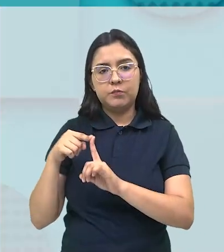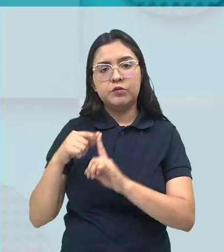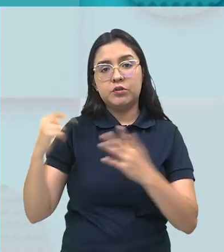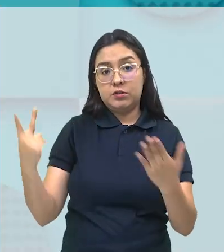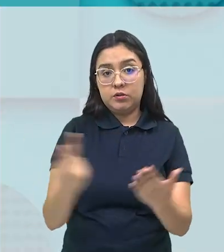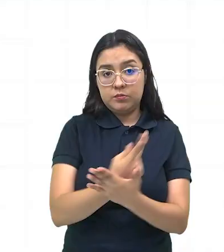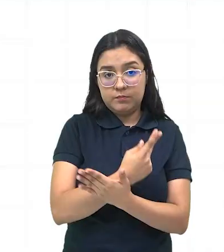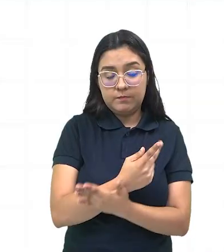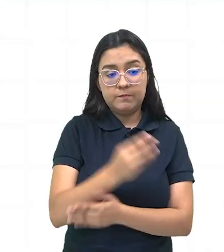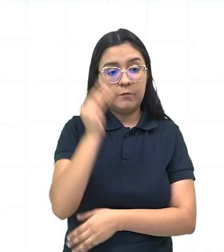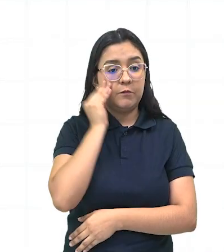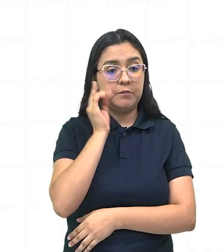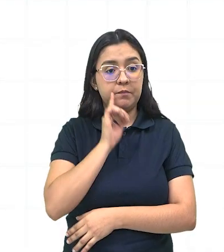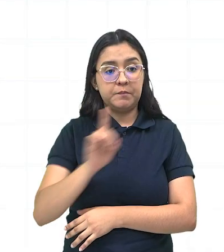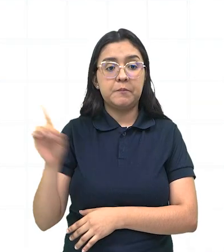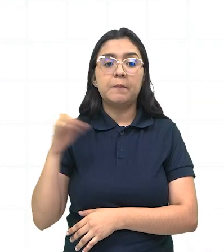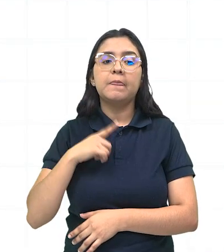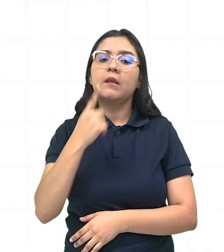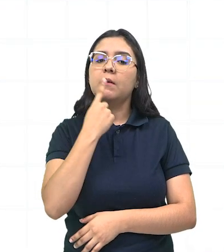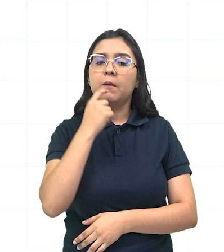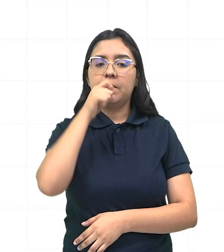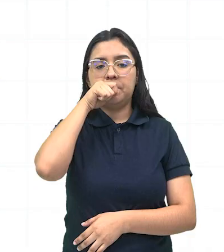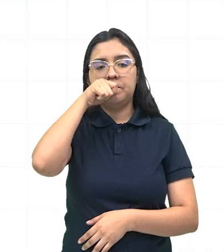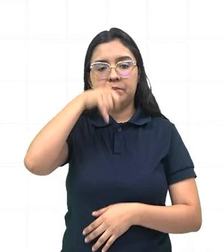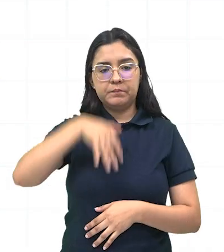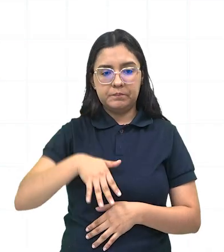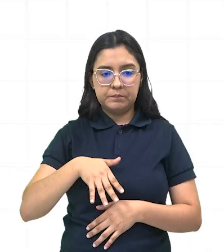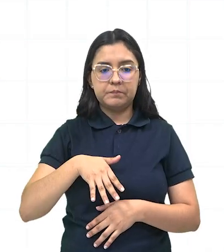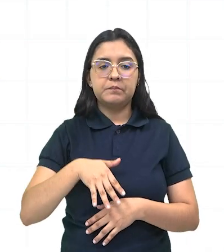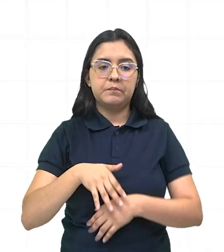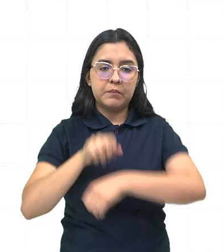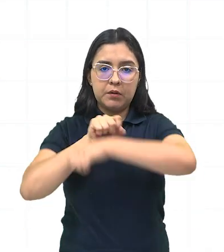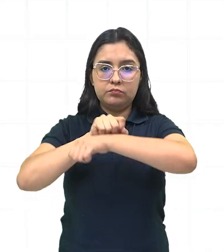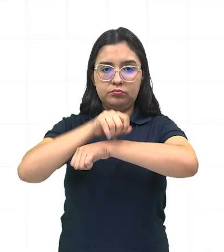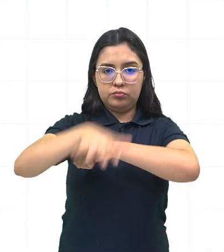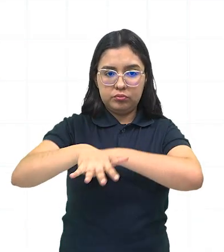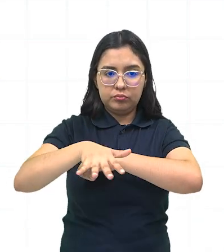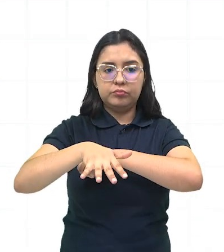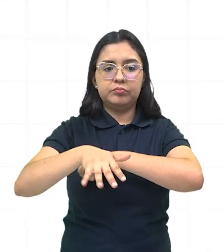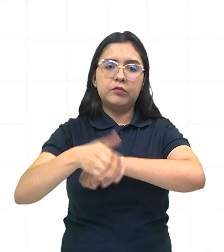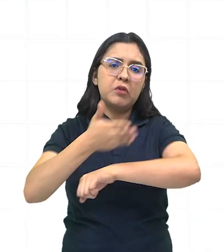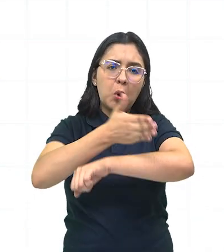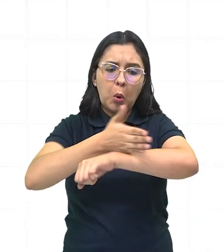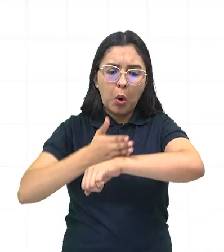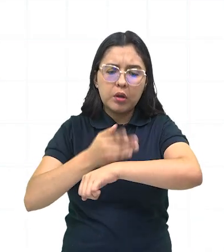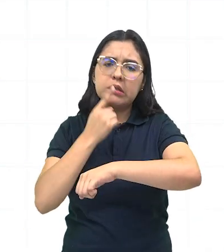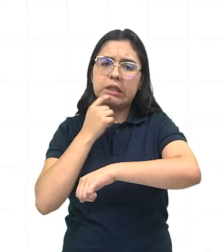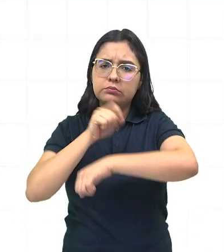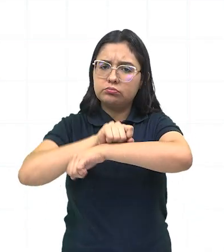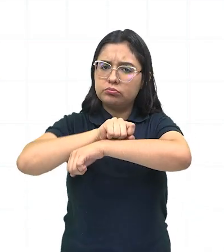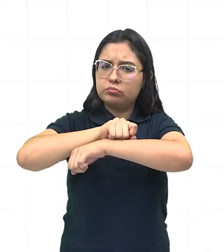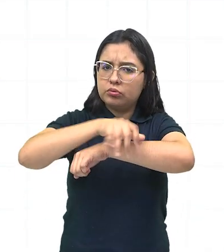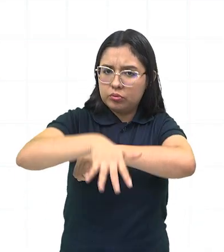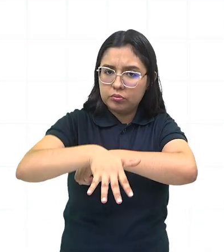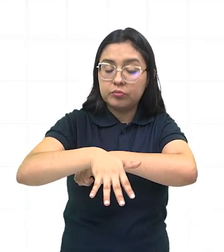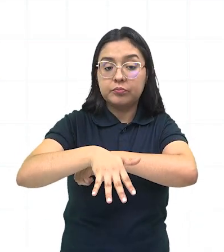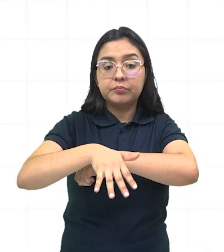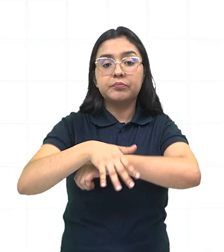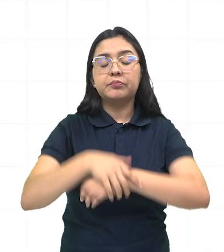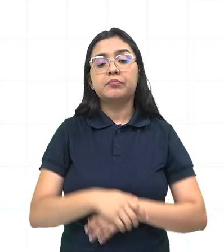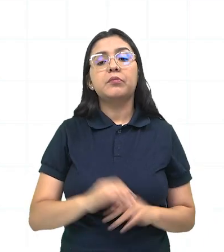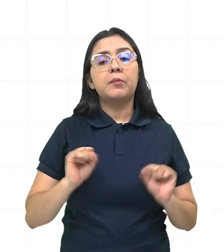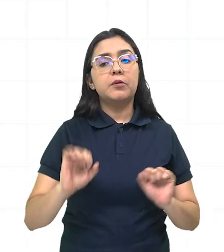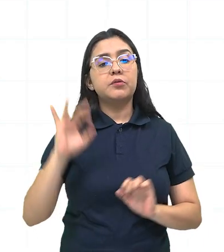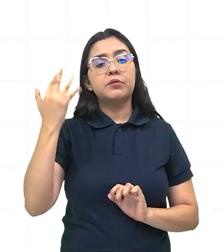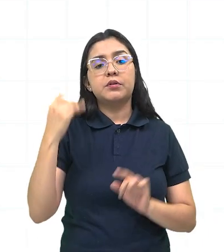escalpelamento. Então vamos ver aí sobre hemorragia externa, que é a perda de sangue através de um corte ou ferida traumática,